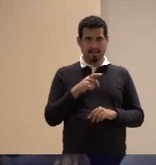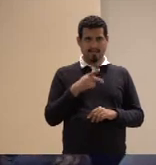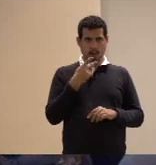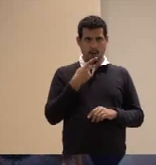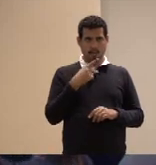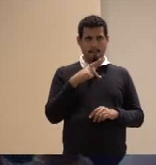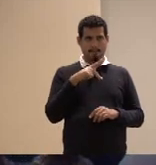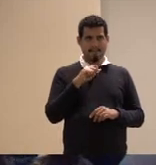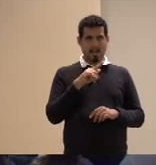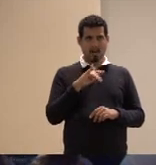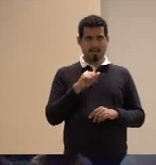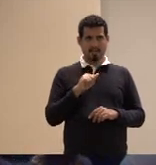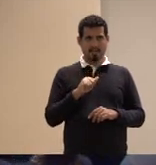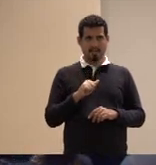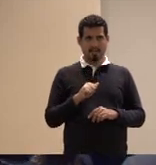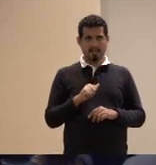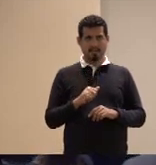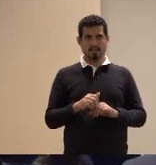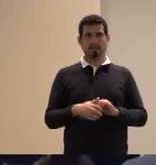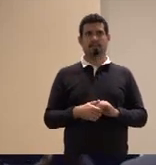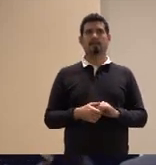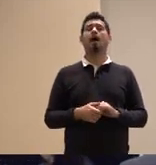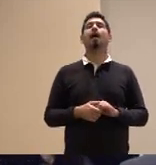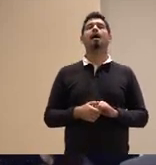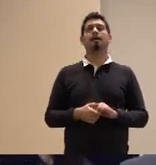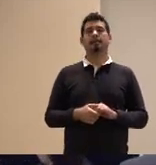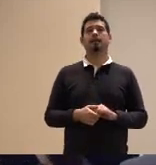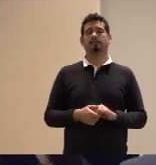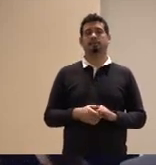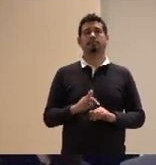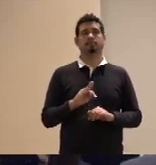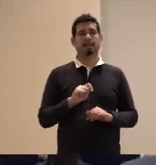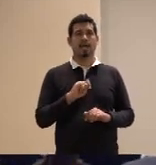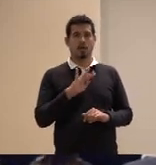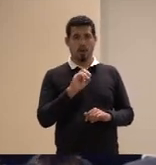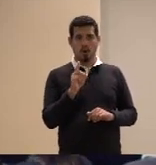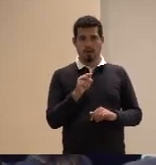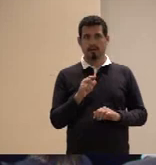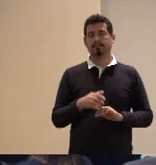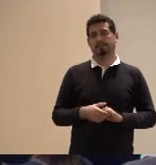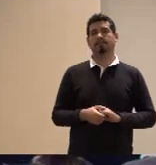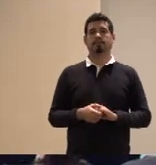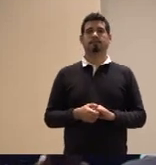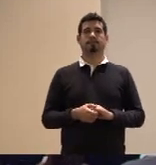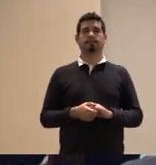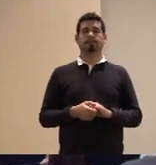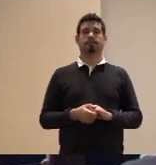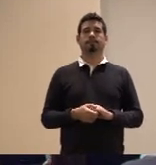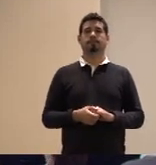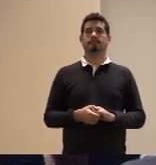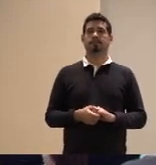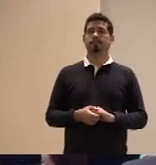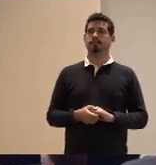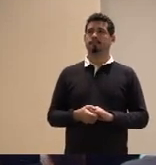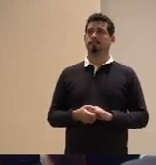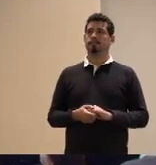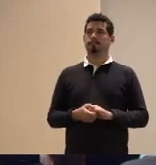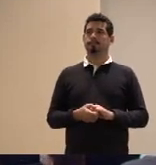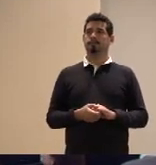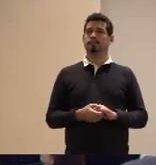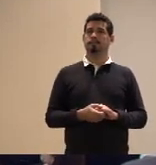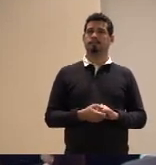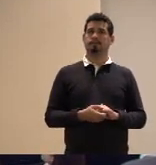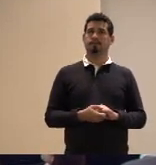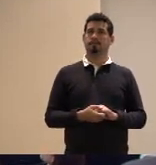Pequeninha. Então, tu não sabe o esforço que eu faço aqui para aparecer. Isso, né? O cabelo cacheado, que não era,